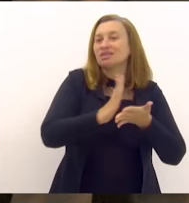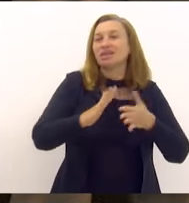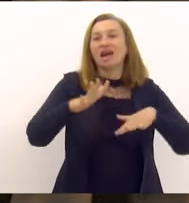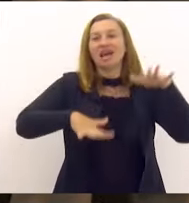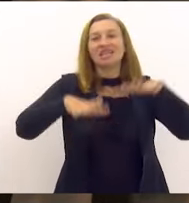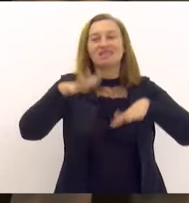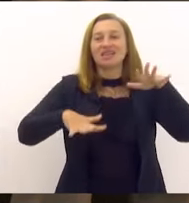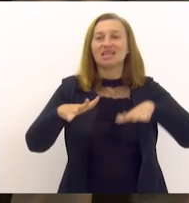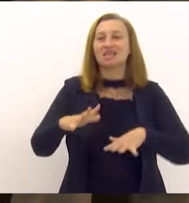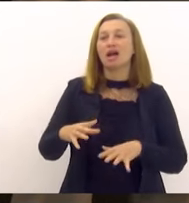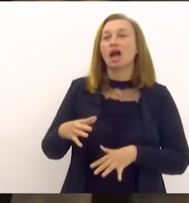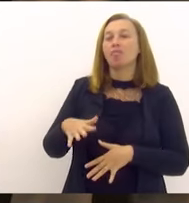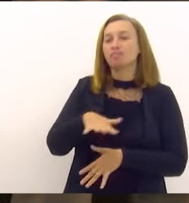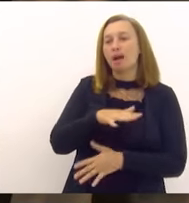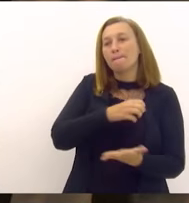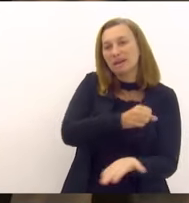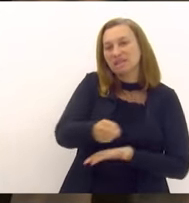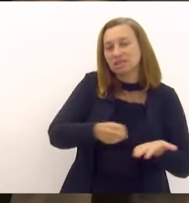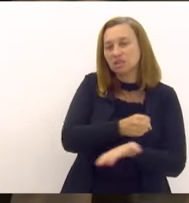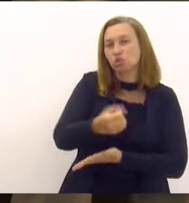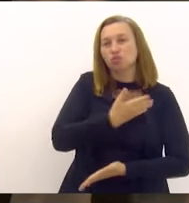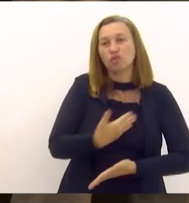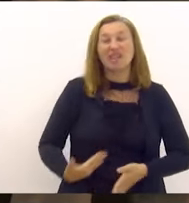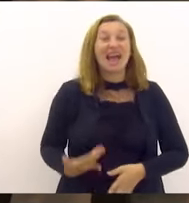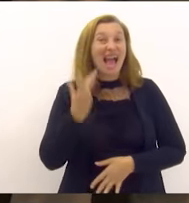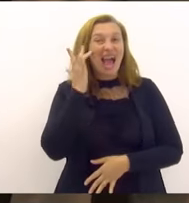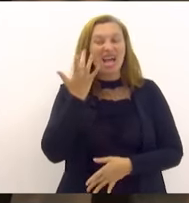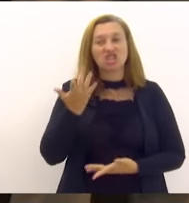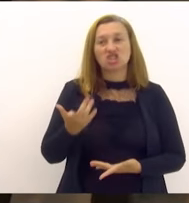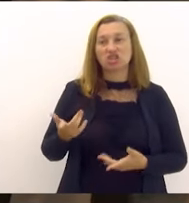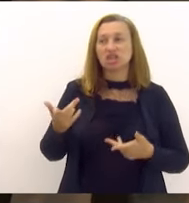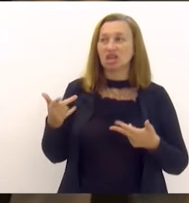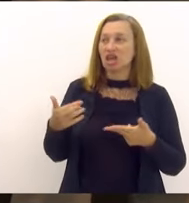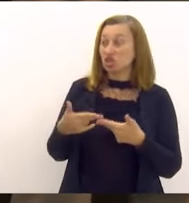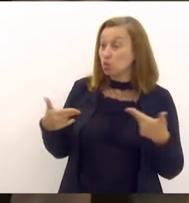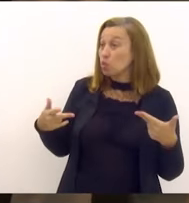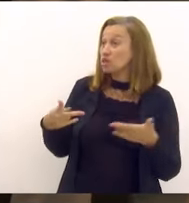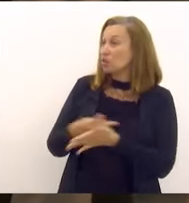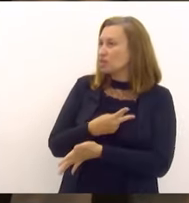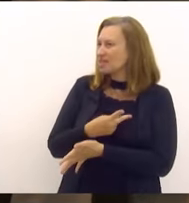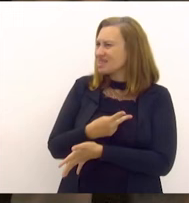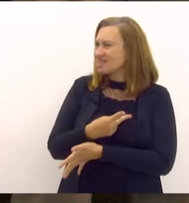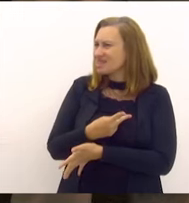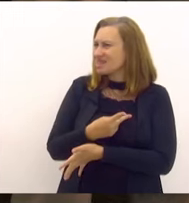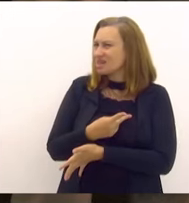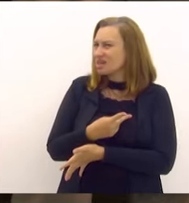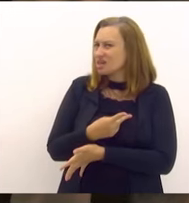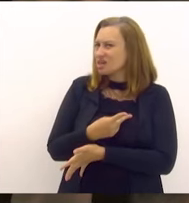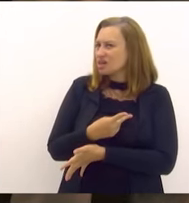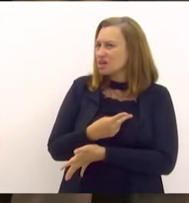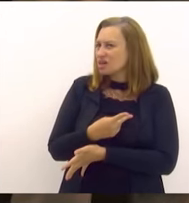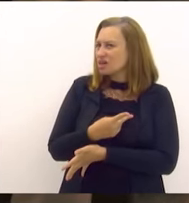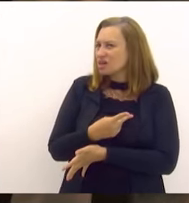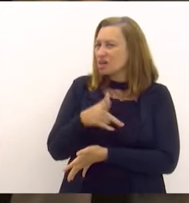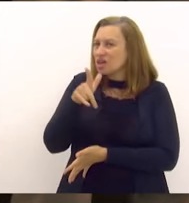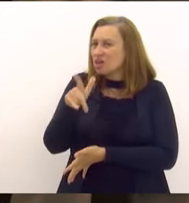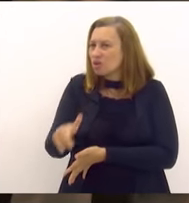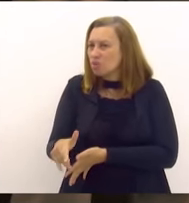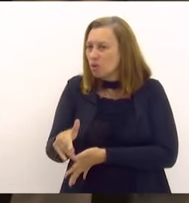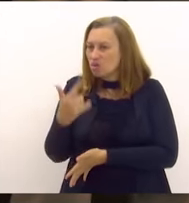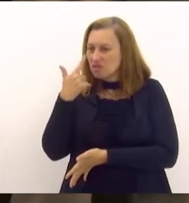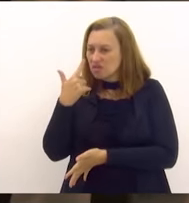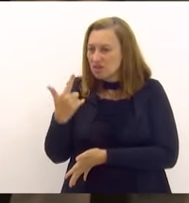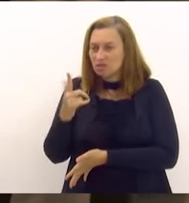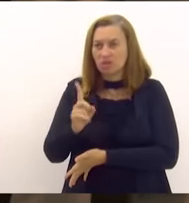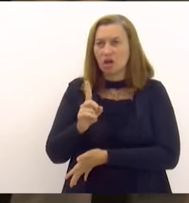base do governo acha que as coisas têm que acontecer exatamente como vem. As emendas